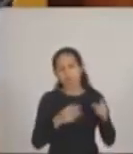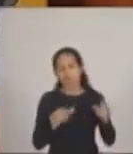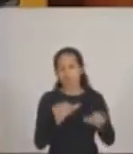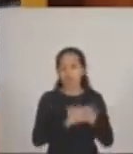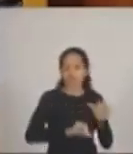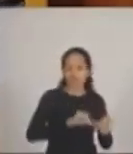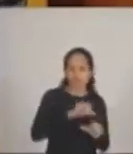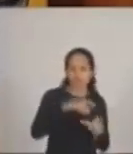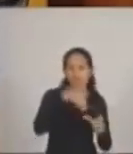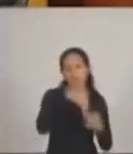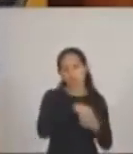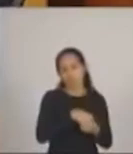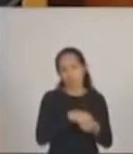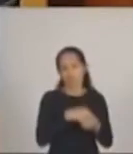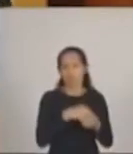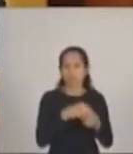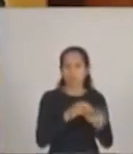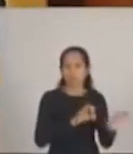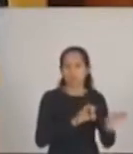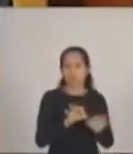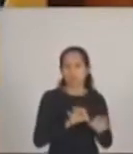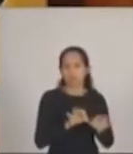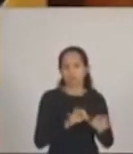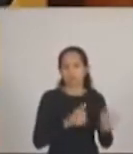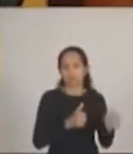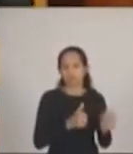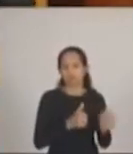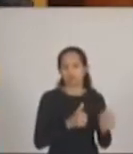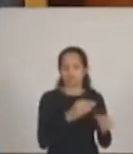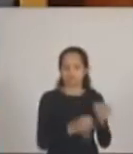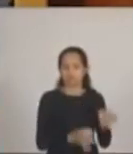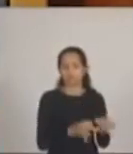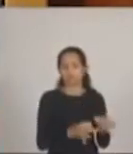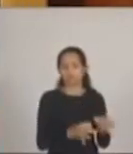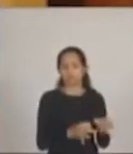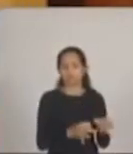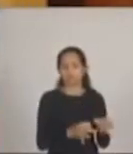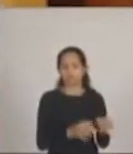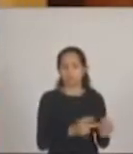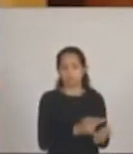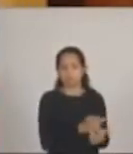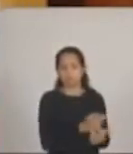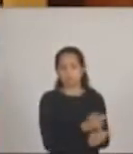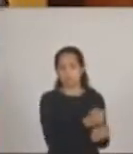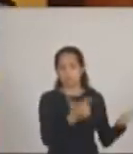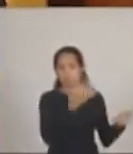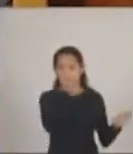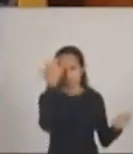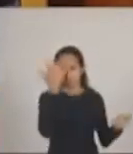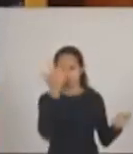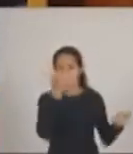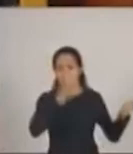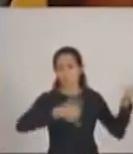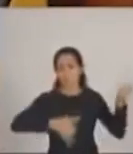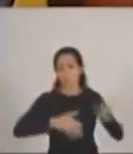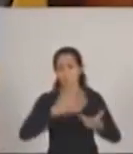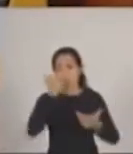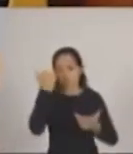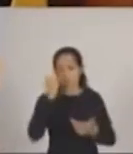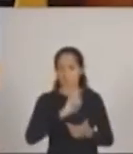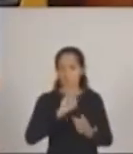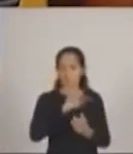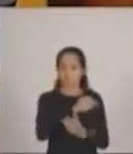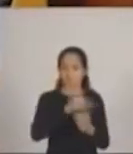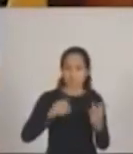organização judiciária. E ninguém sabe dizer se essa comissão permanente de 3 membros, se